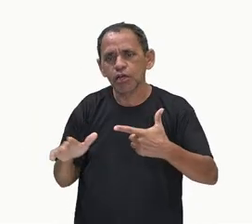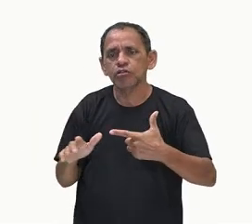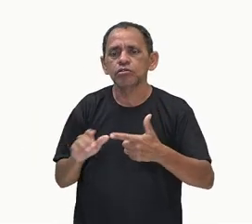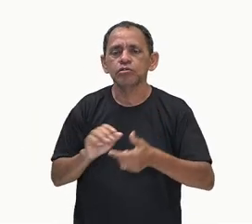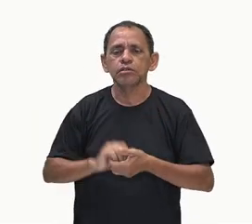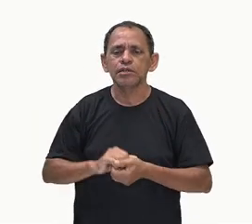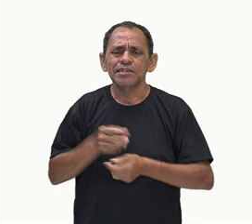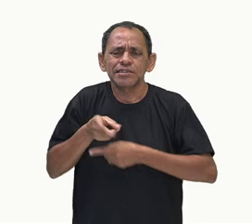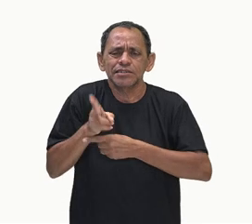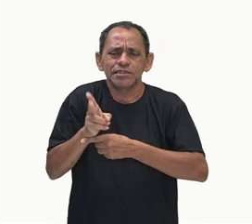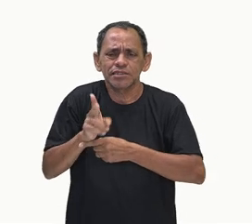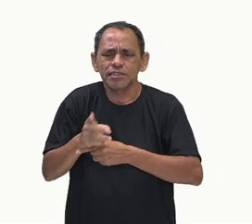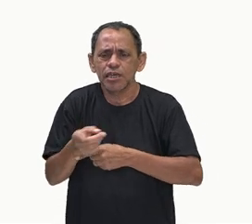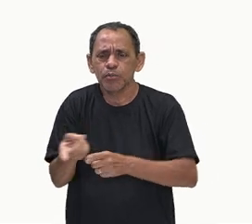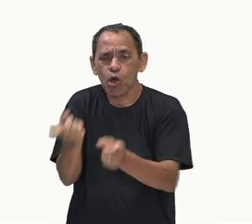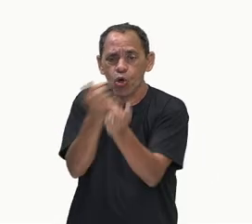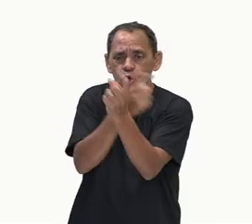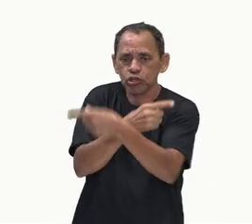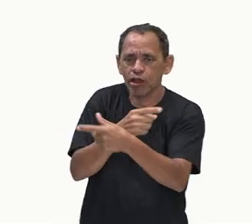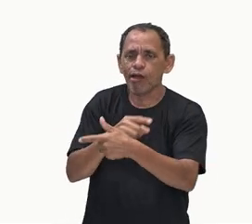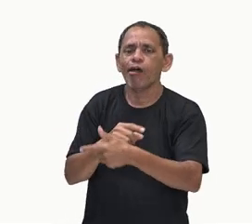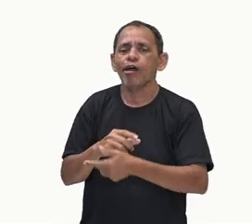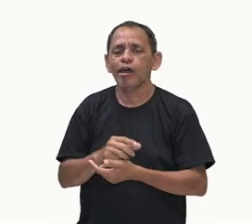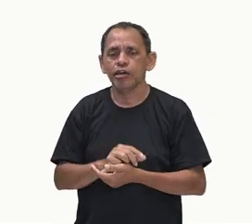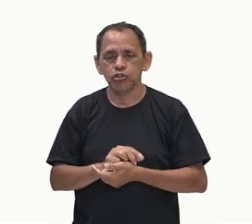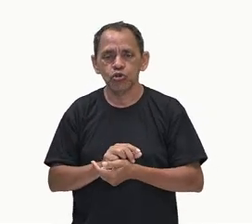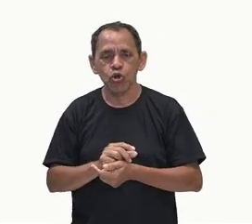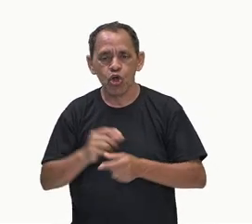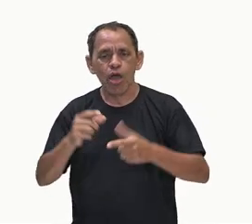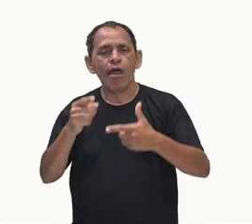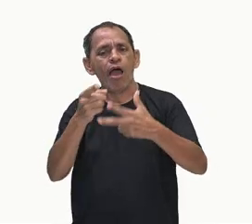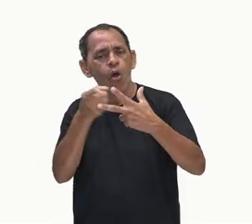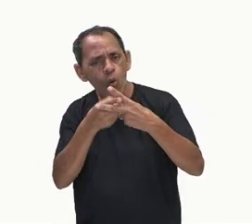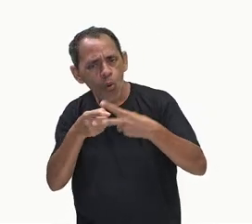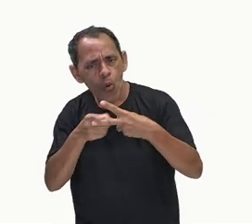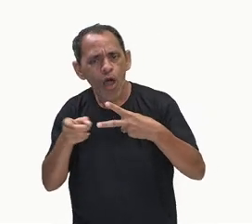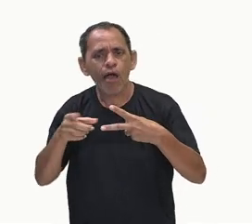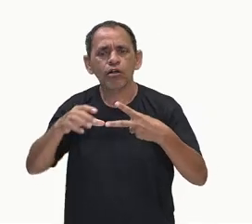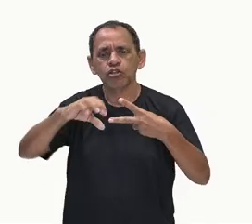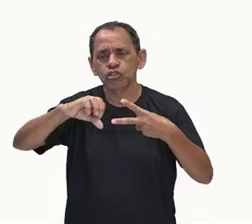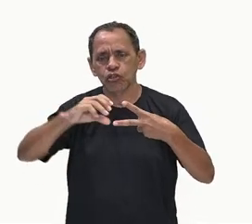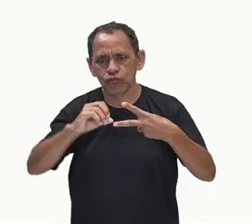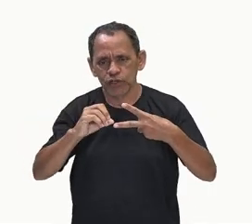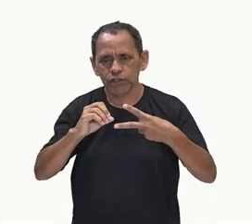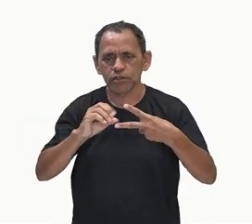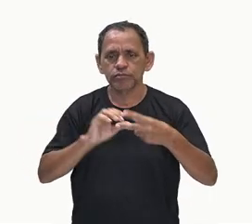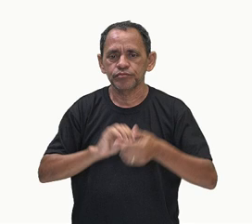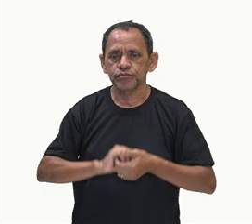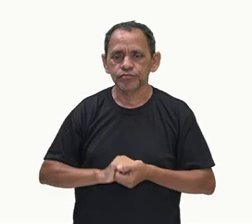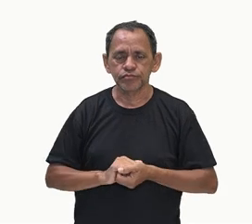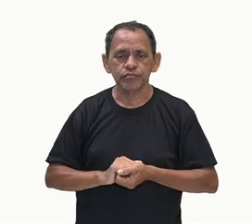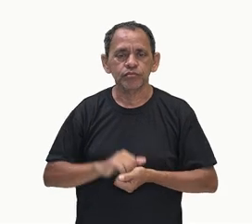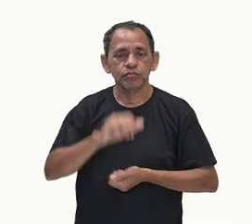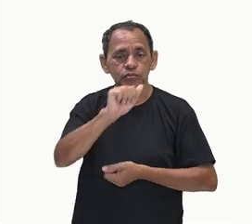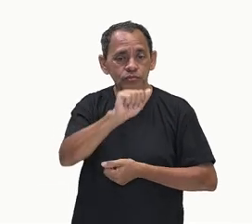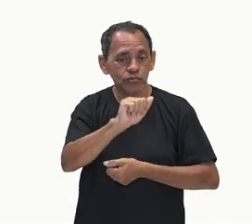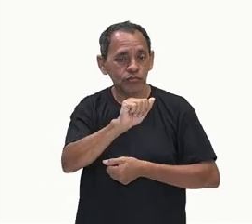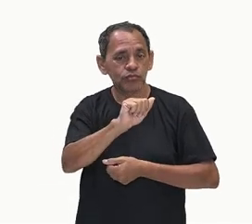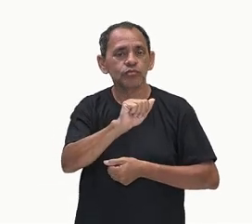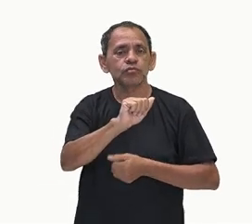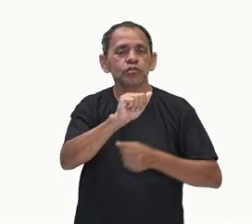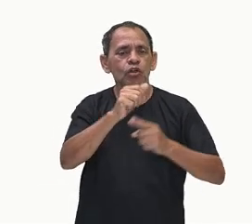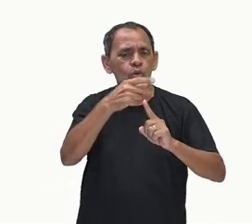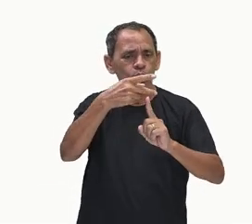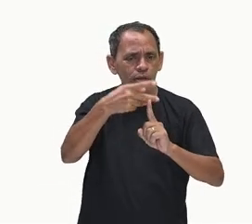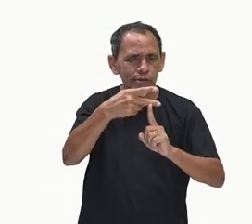ângulo de 90º Então a gente vai usar o teorema de Pitágoras a Quad = B qu +